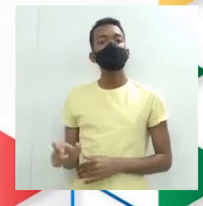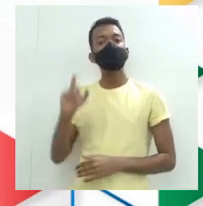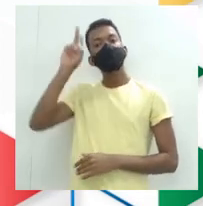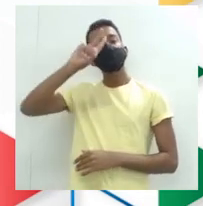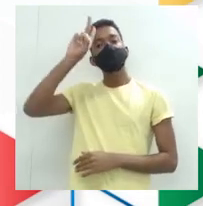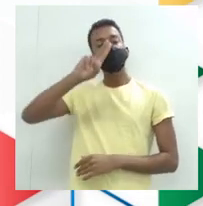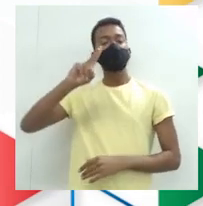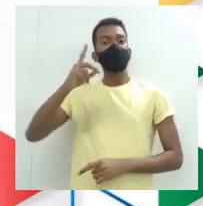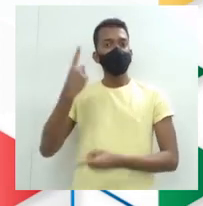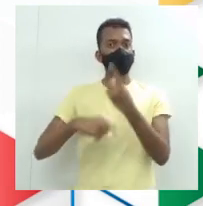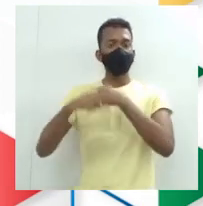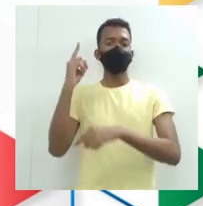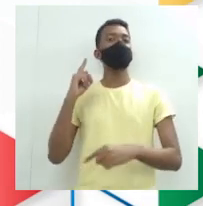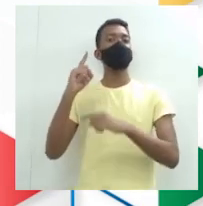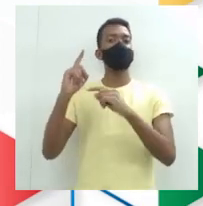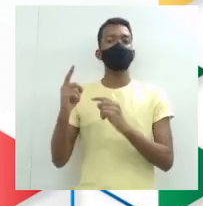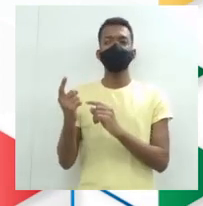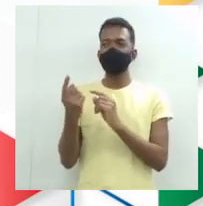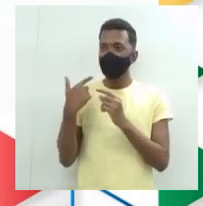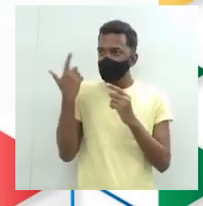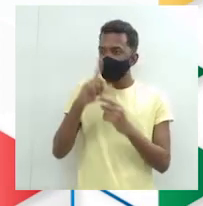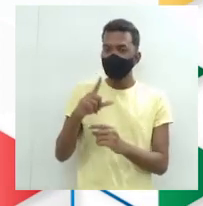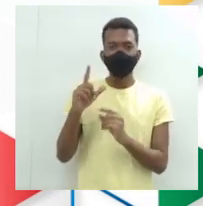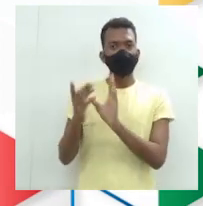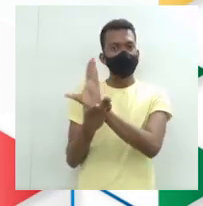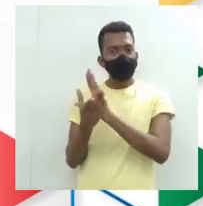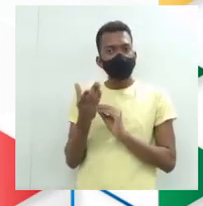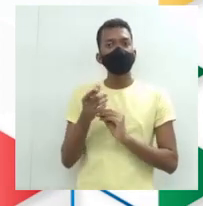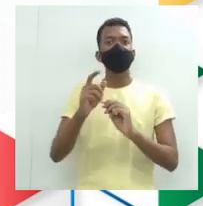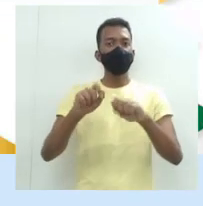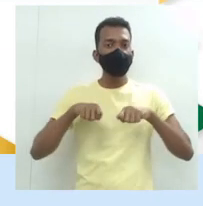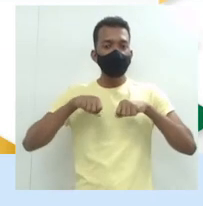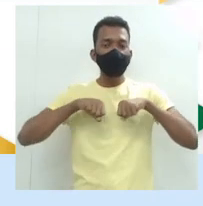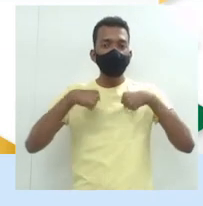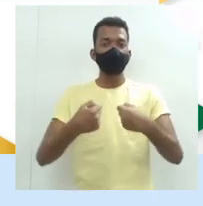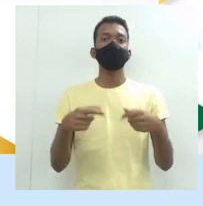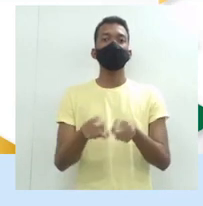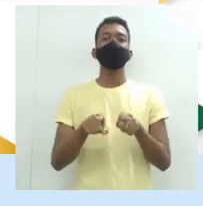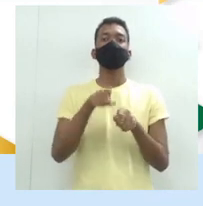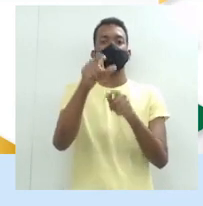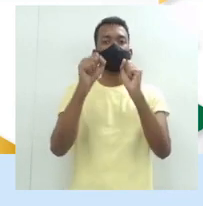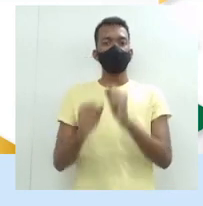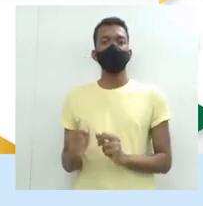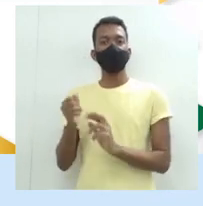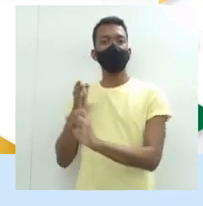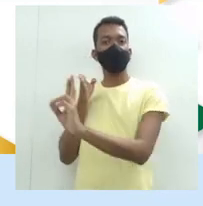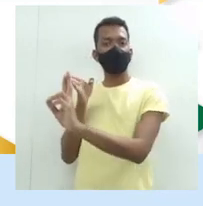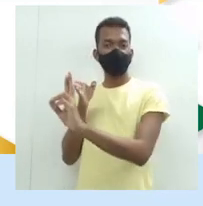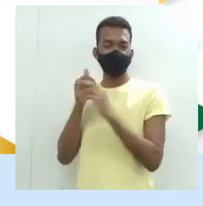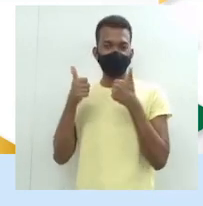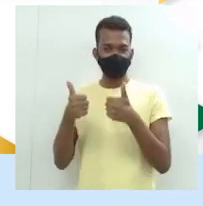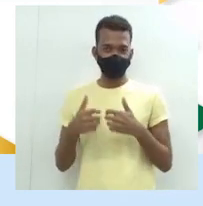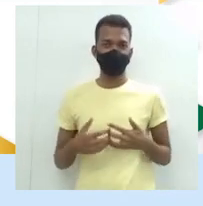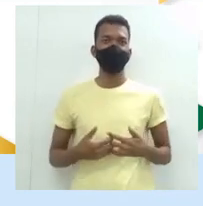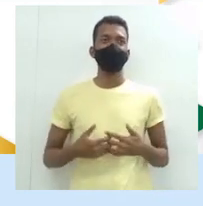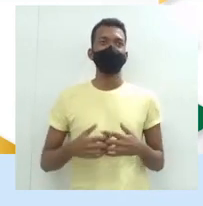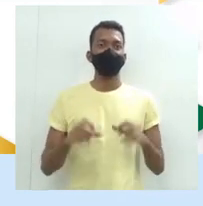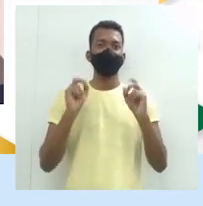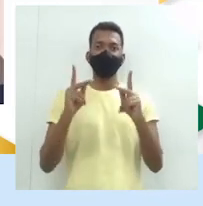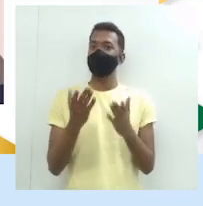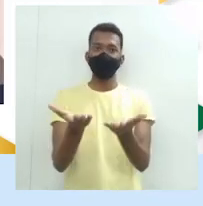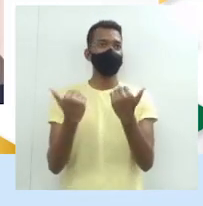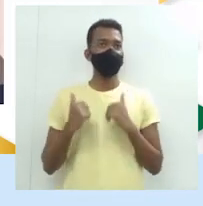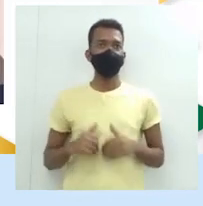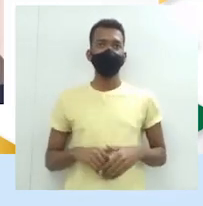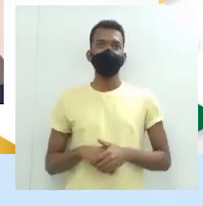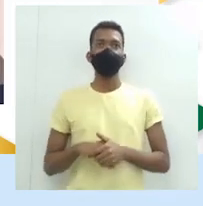motivação e de muita força para você aí ter como referência, ok? Here we go,